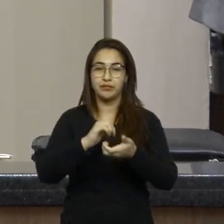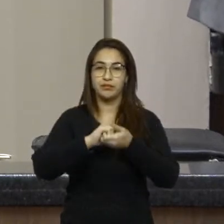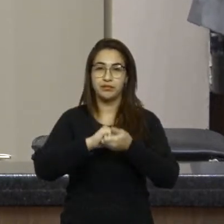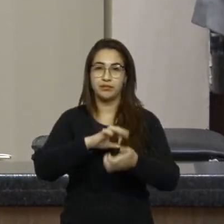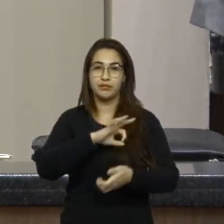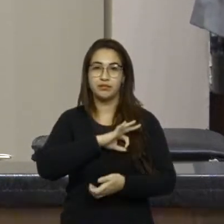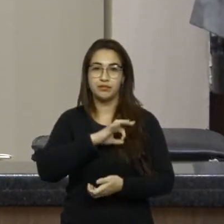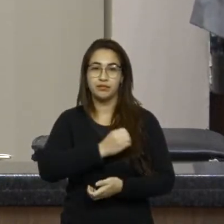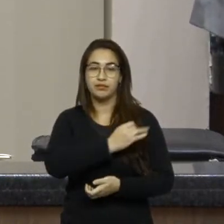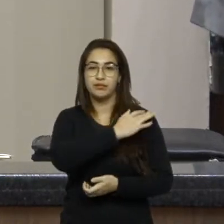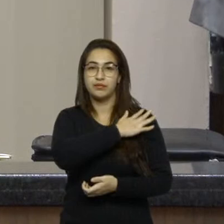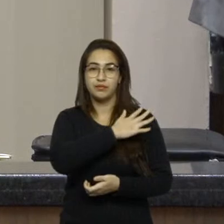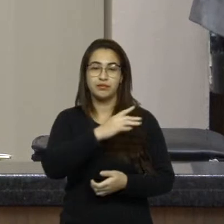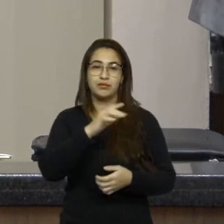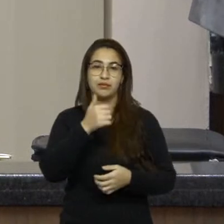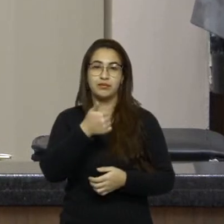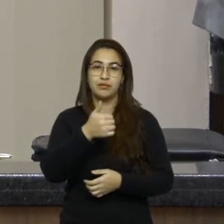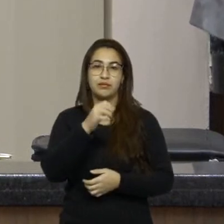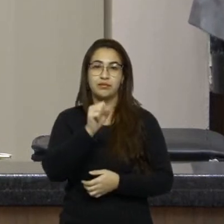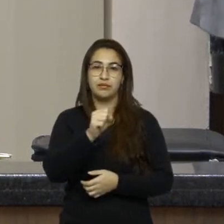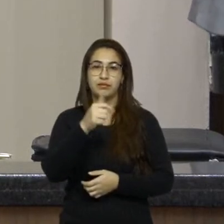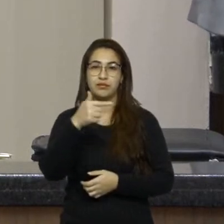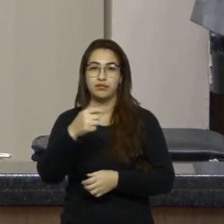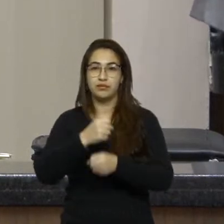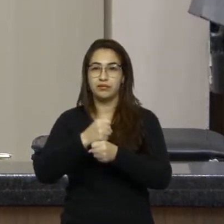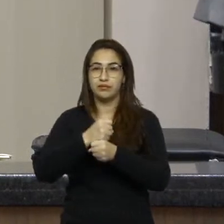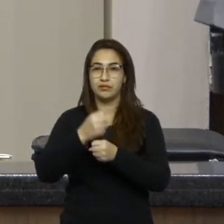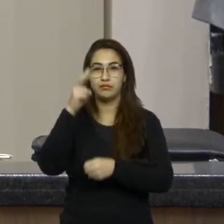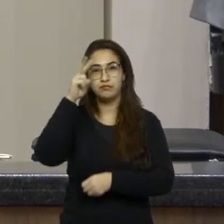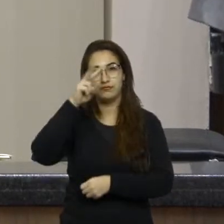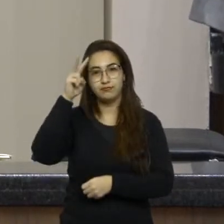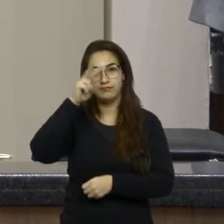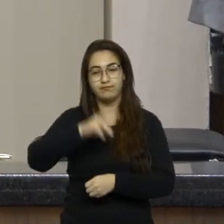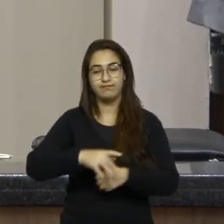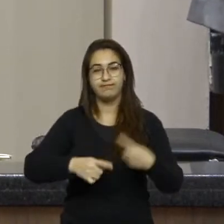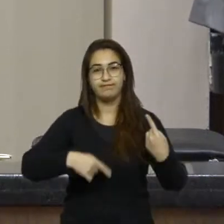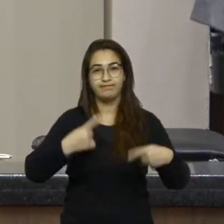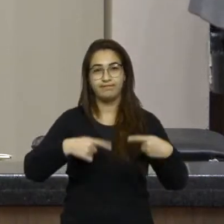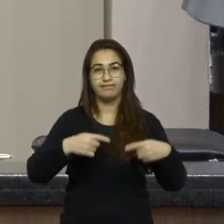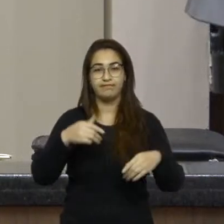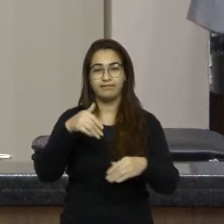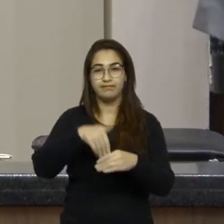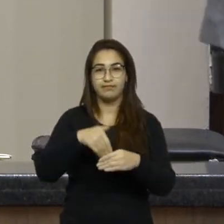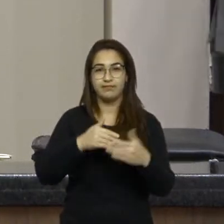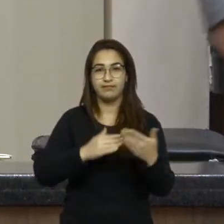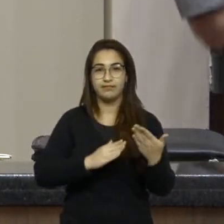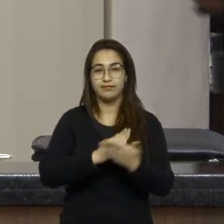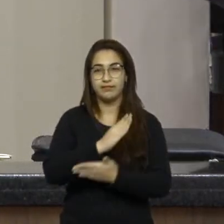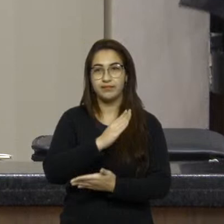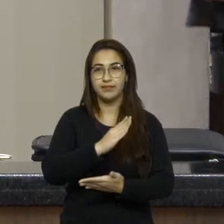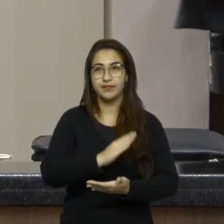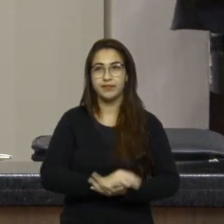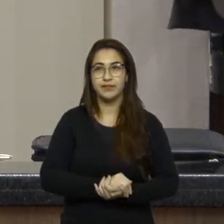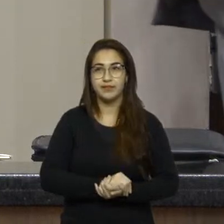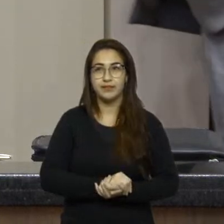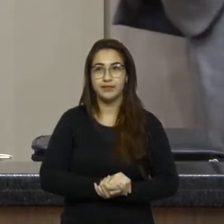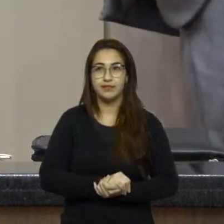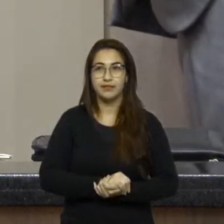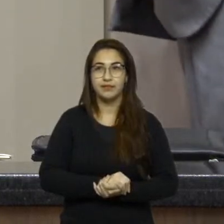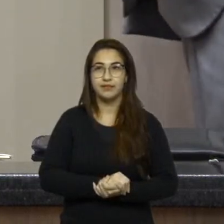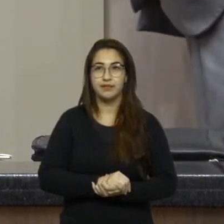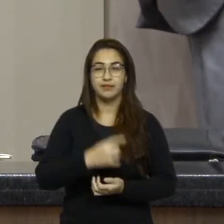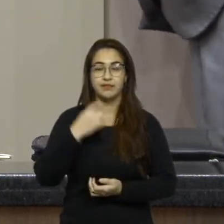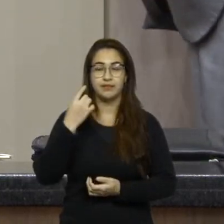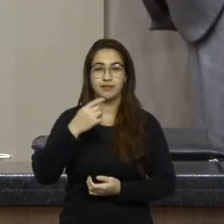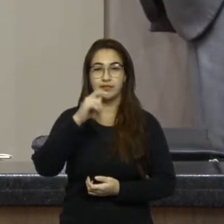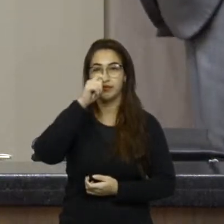pelos 187 anos de história. Em discussão, em votação, aprovado. Deputado João